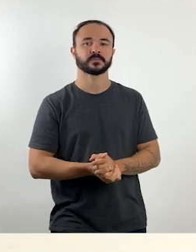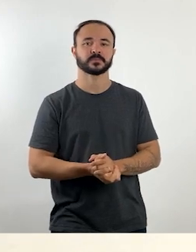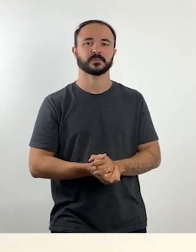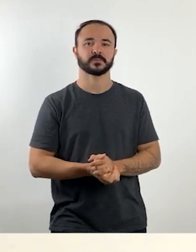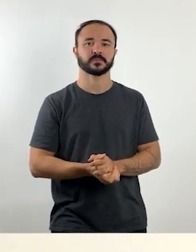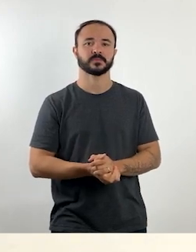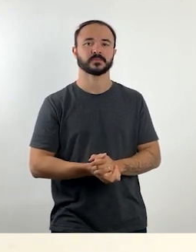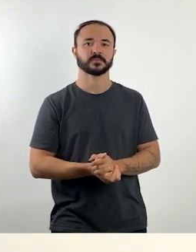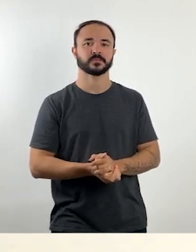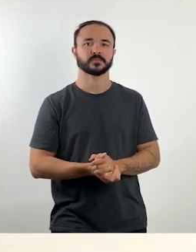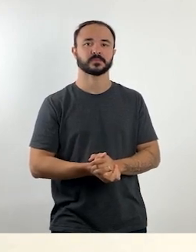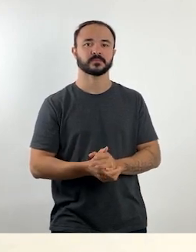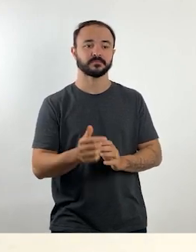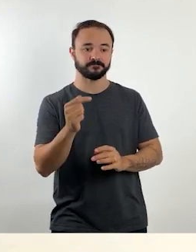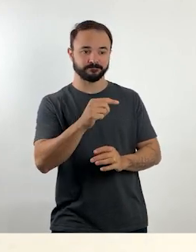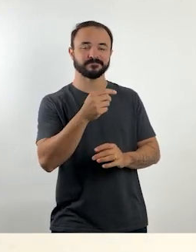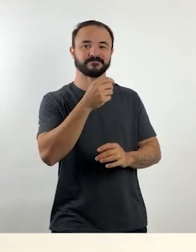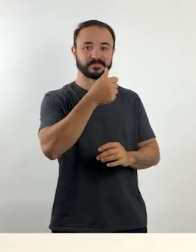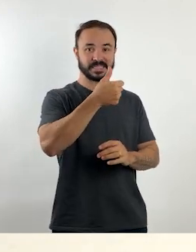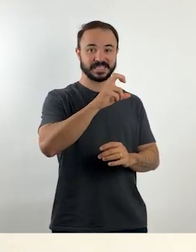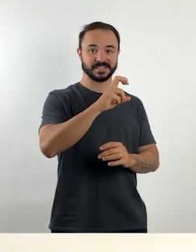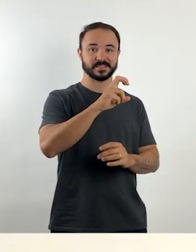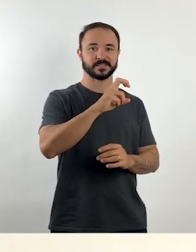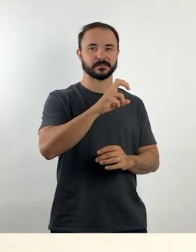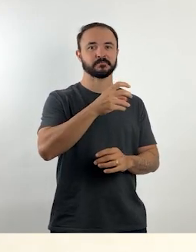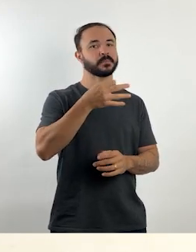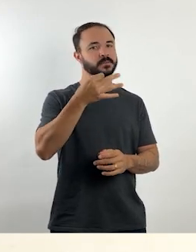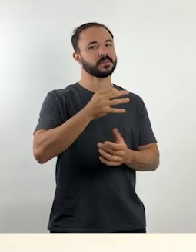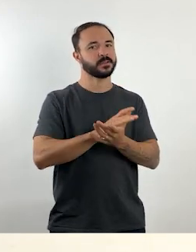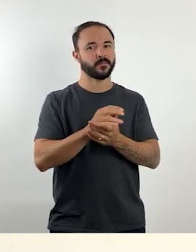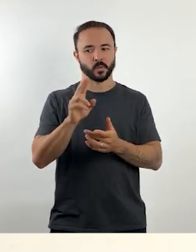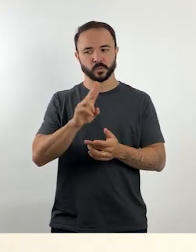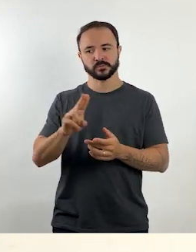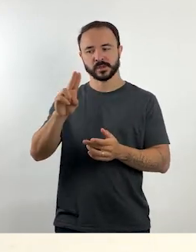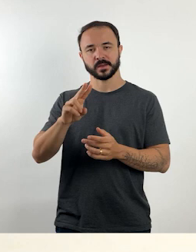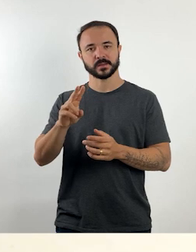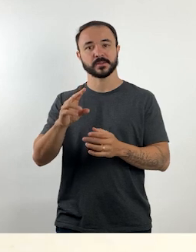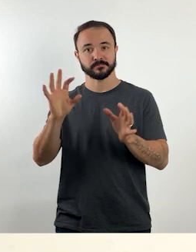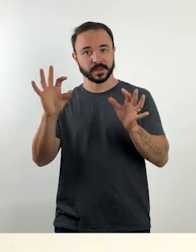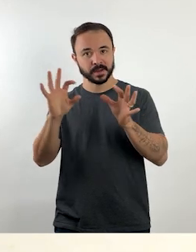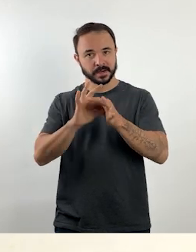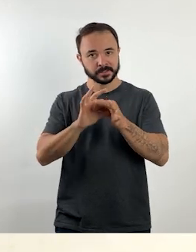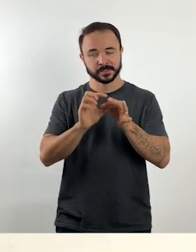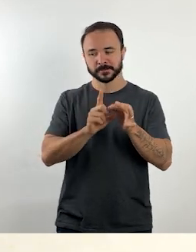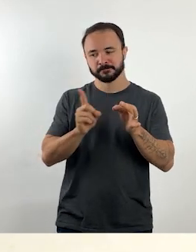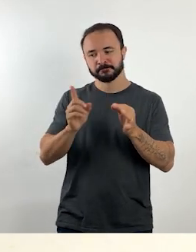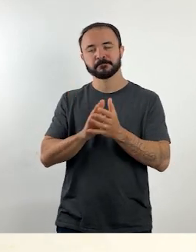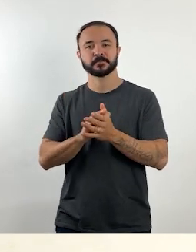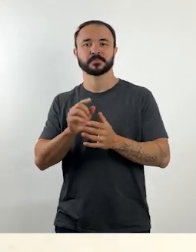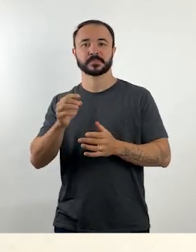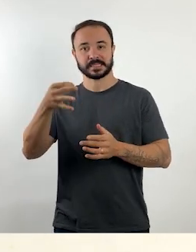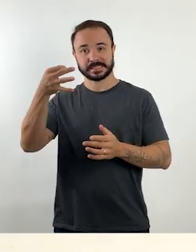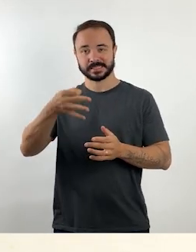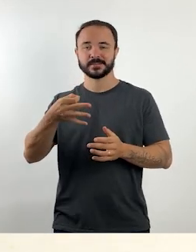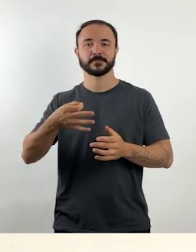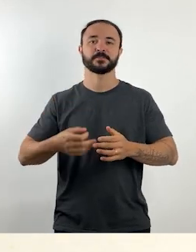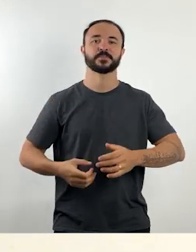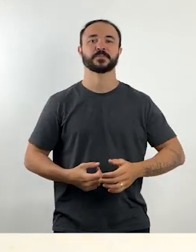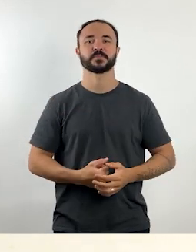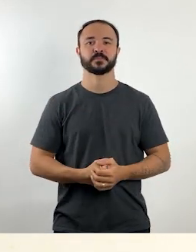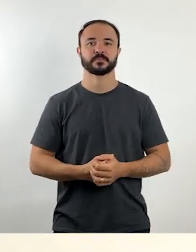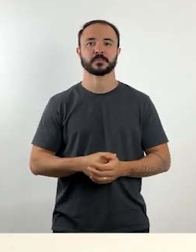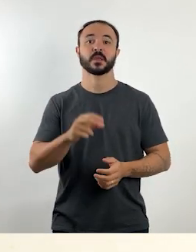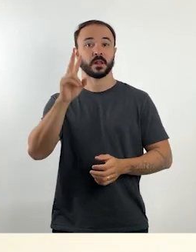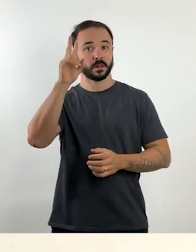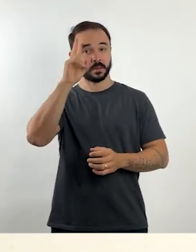9, 10, 11, 12, 13, 14, 15. Então, eu vou utilizar essa peça aqui,